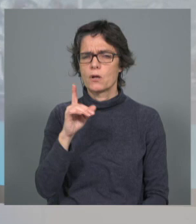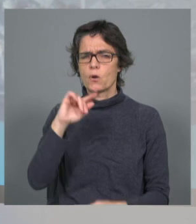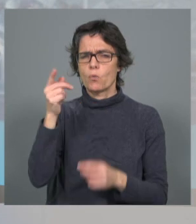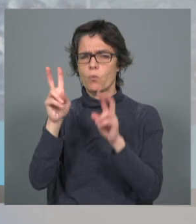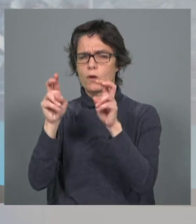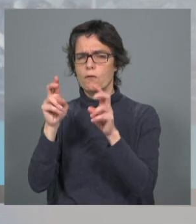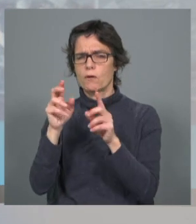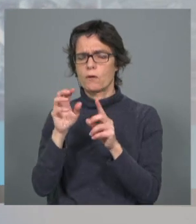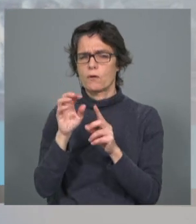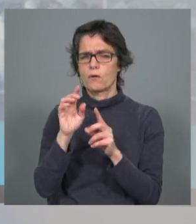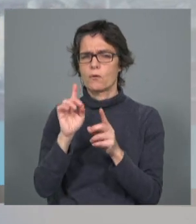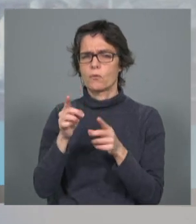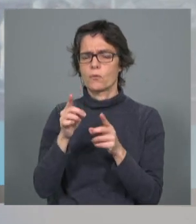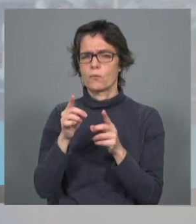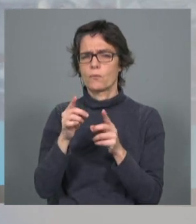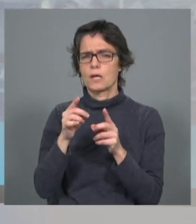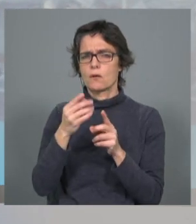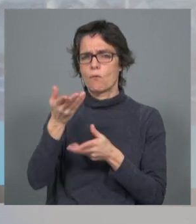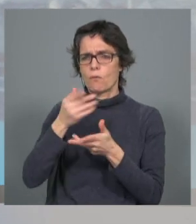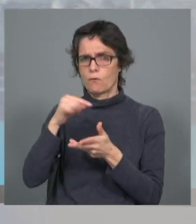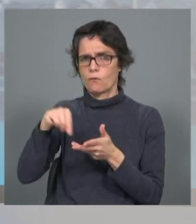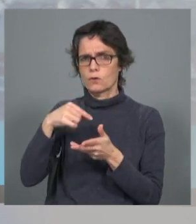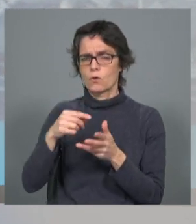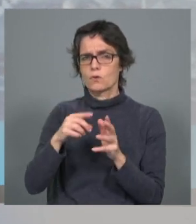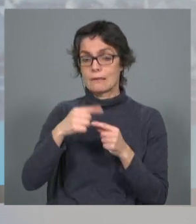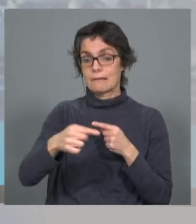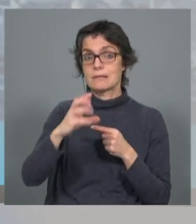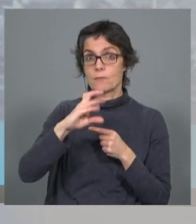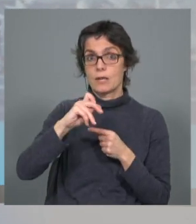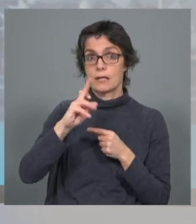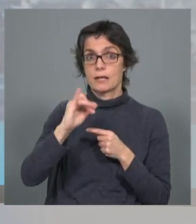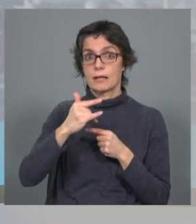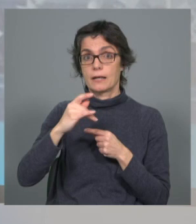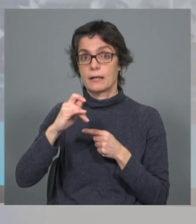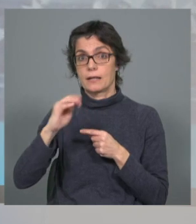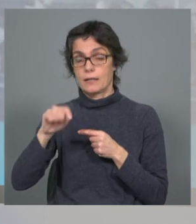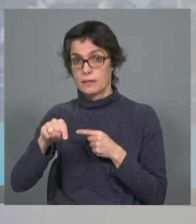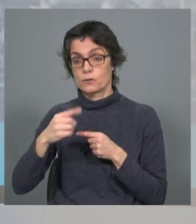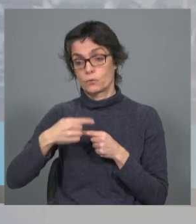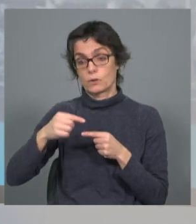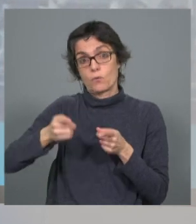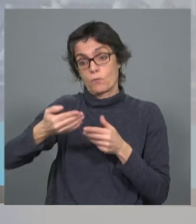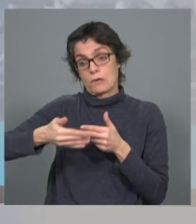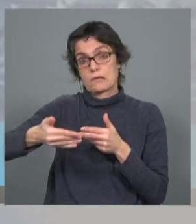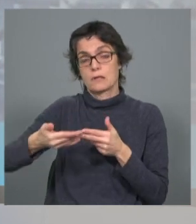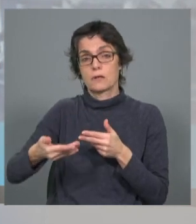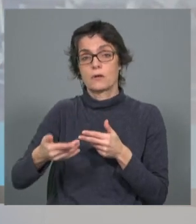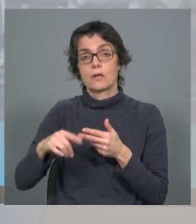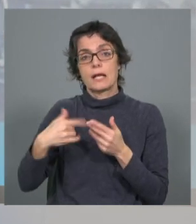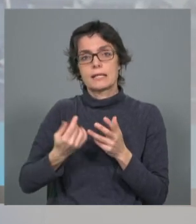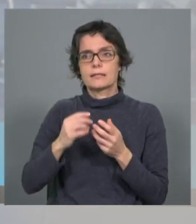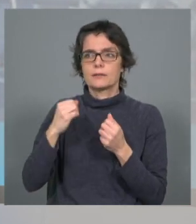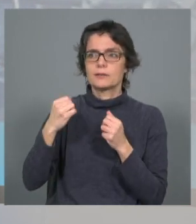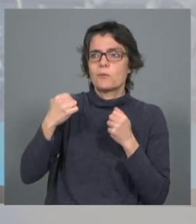afirmámos no início da nossa conversa, na Semana Caritas que está a iniciar, é de facto este exercício de transformação, de confiança que